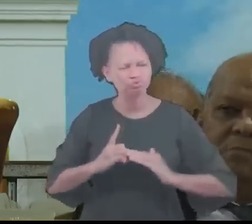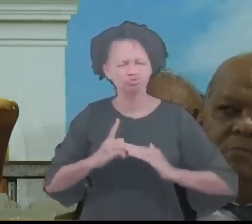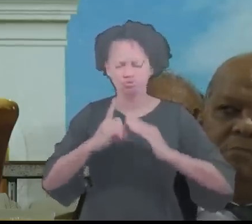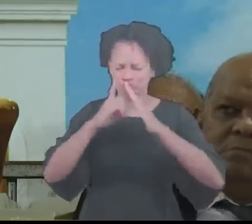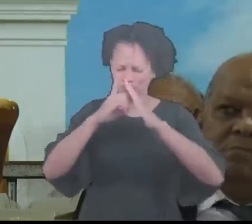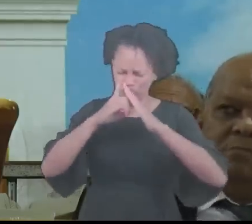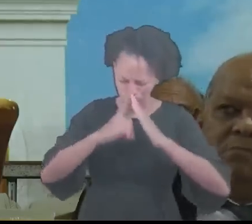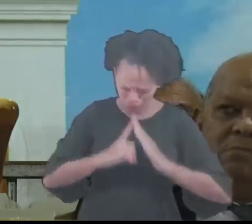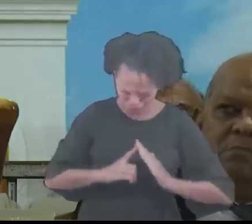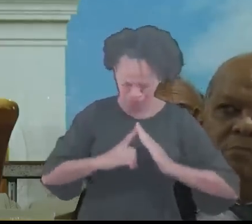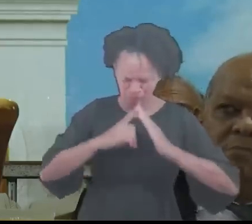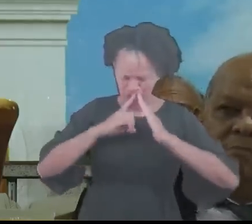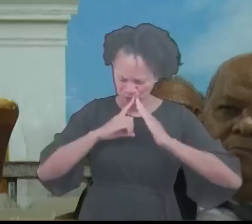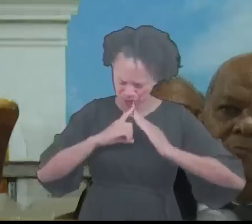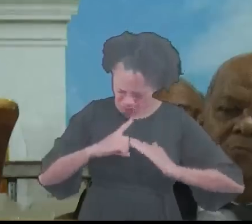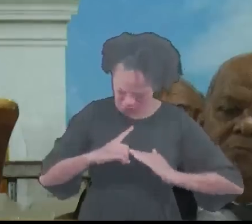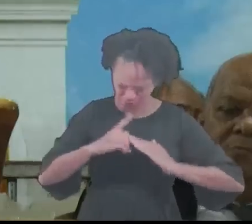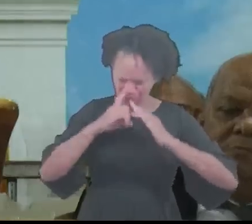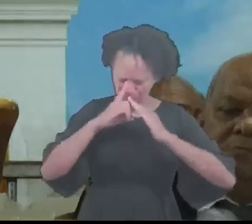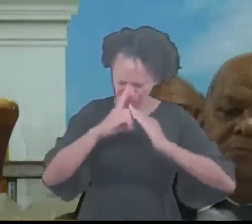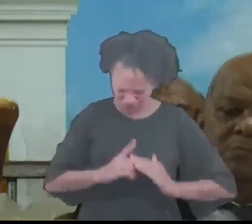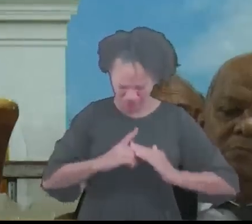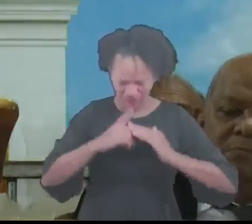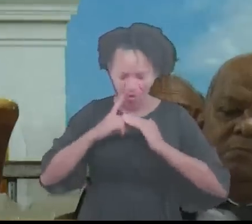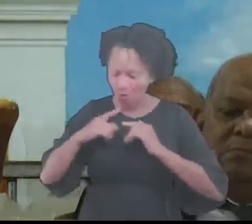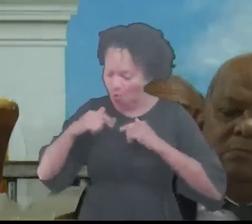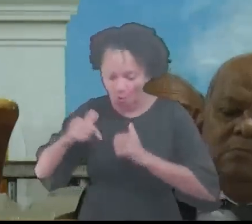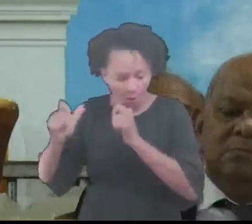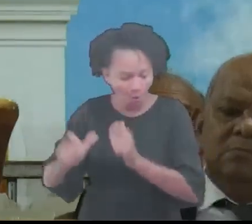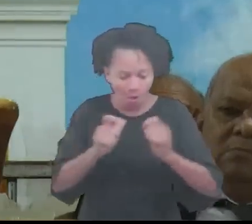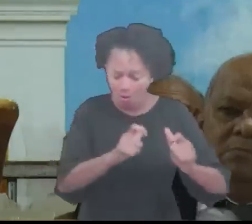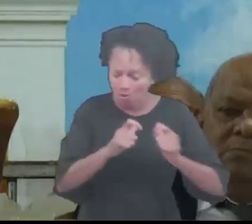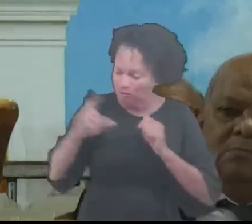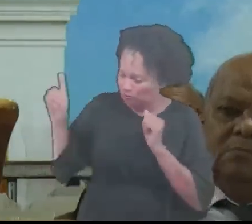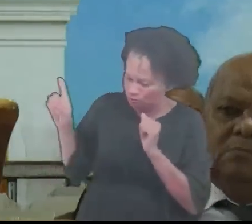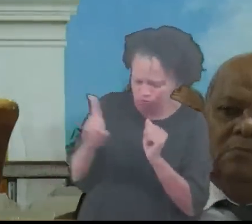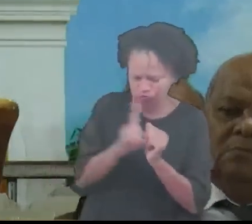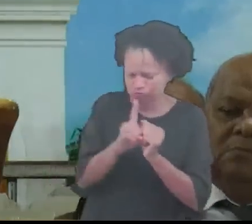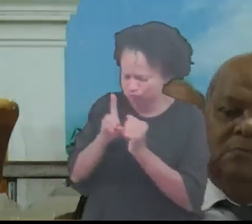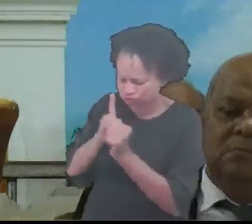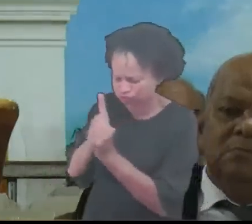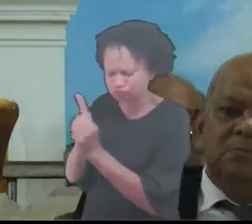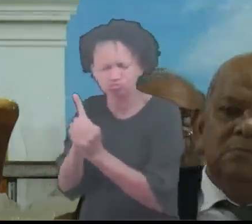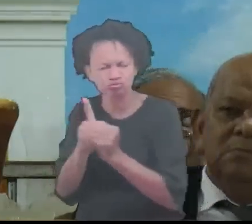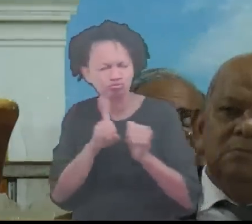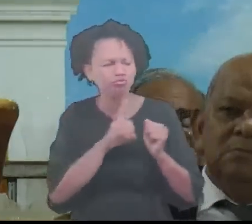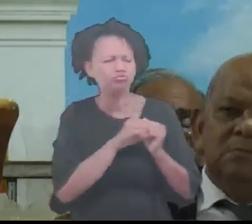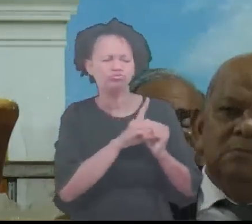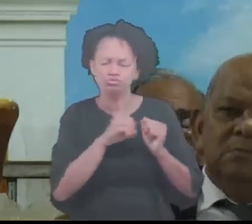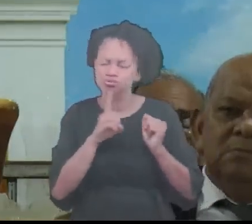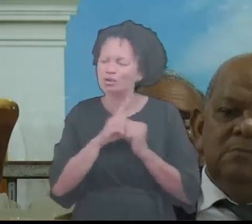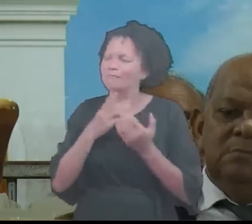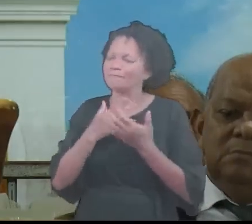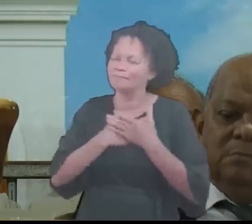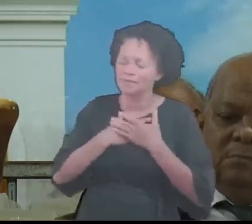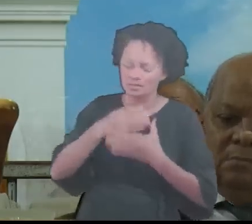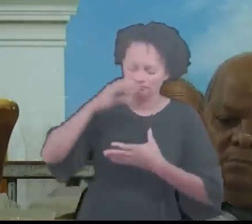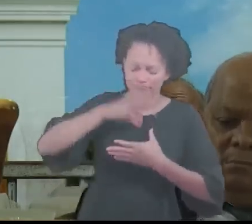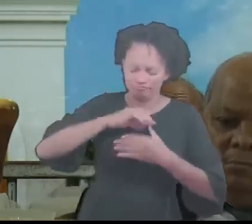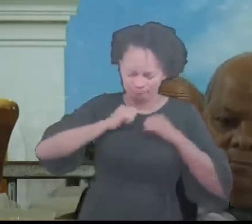morará entre os meus seios. Para onde eu for, eu vou levar o meu Jesus, que é o meu saquitel de